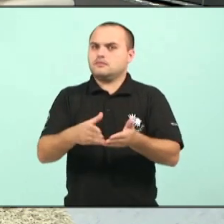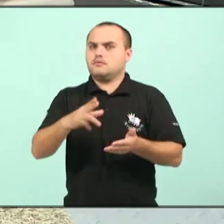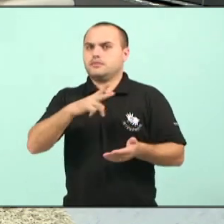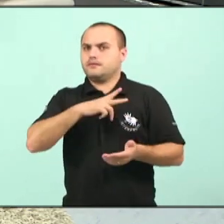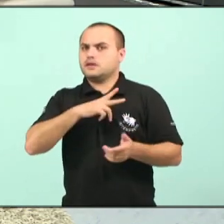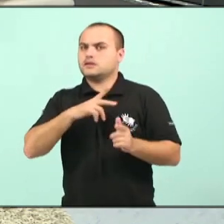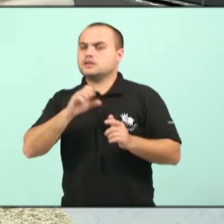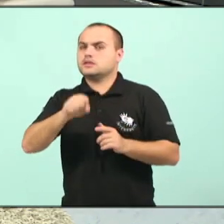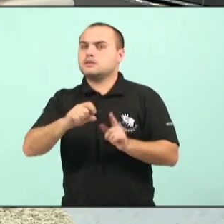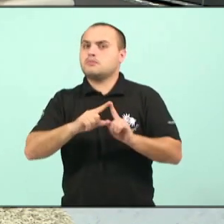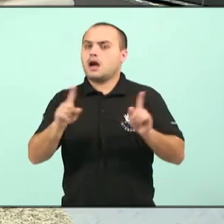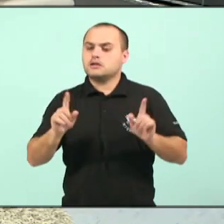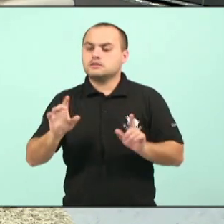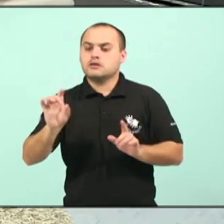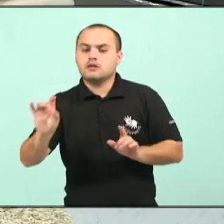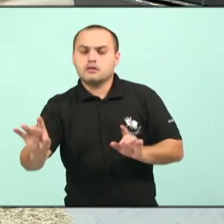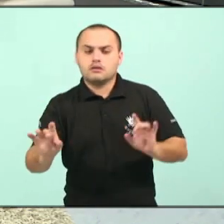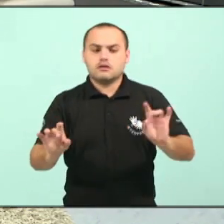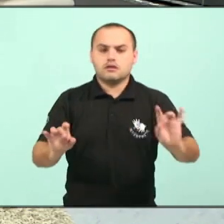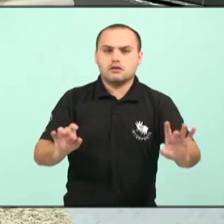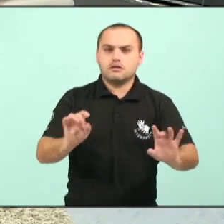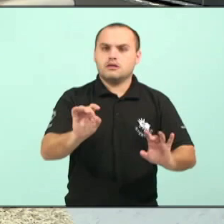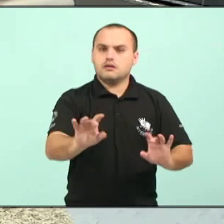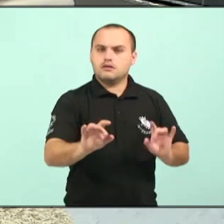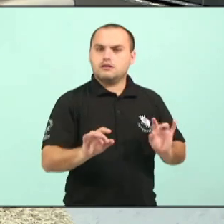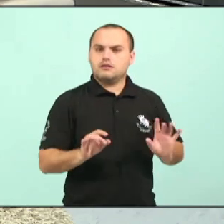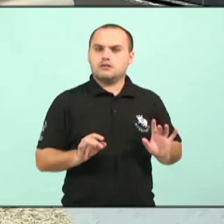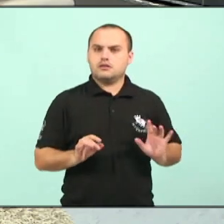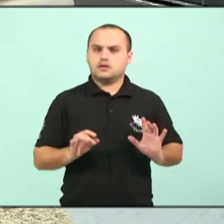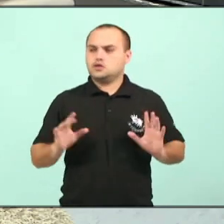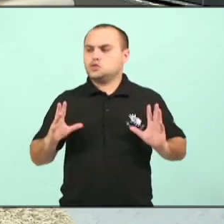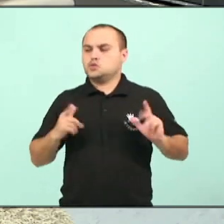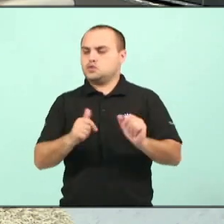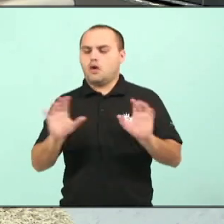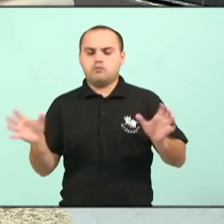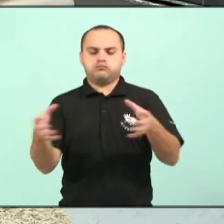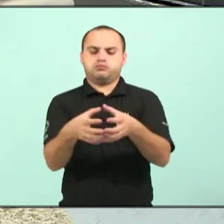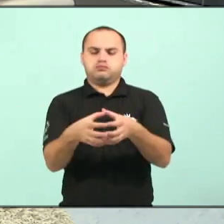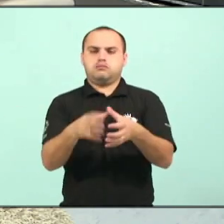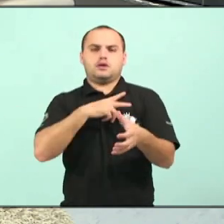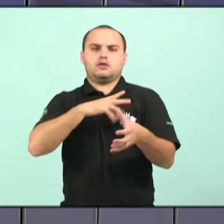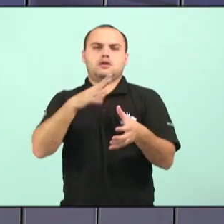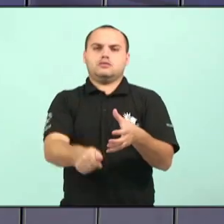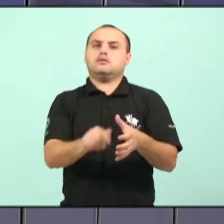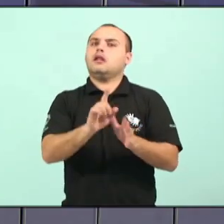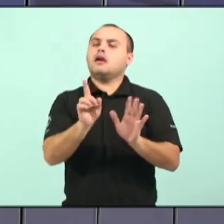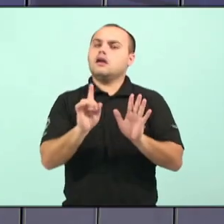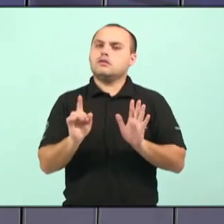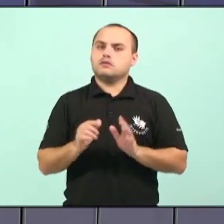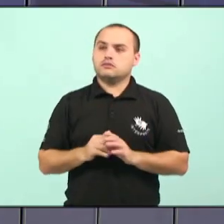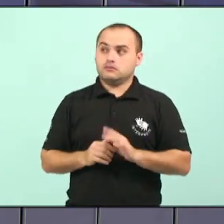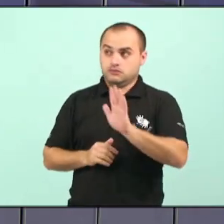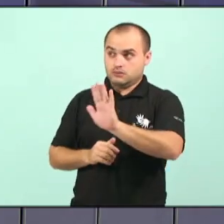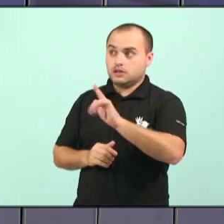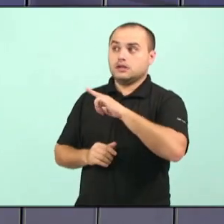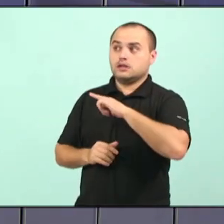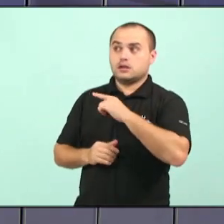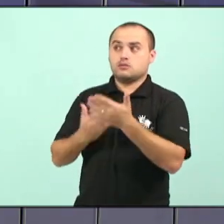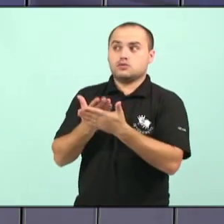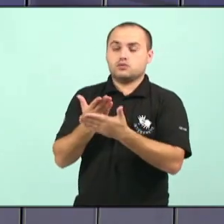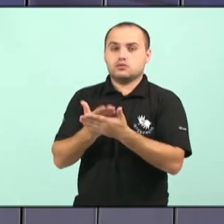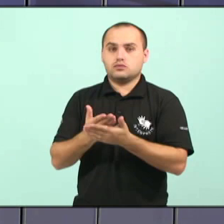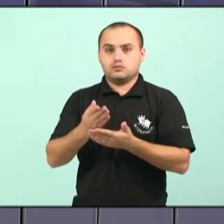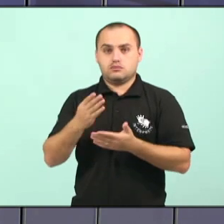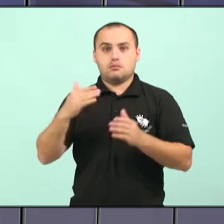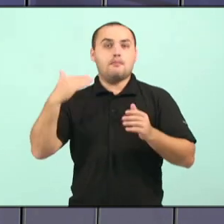sim, então, mas caso a caso, não é, vereador? Não é simplesmente botar tudo no mesmo balaio. Antônio, e existe um estudo do Banco Mundial que fala justamente